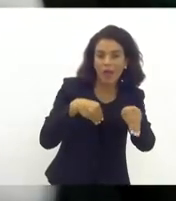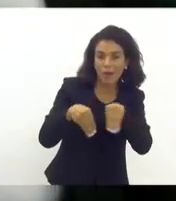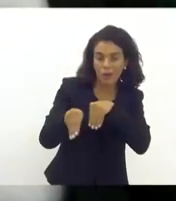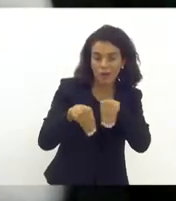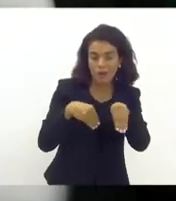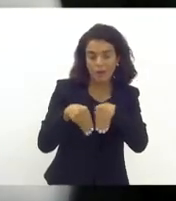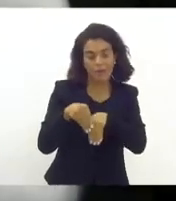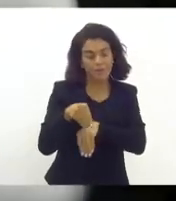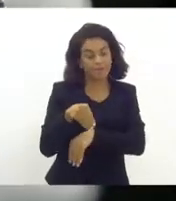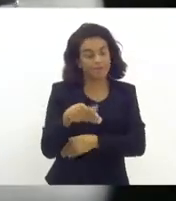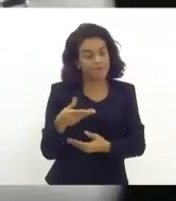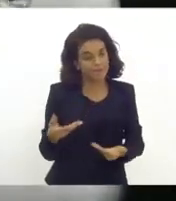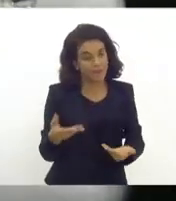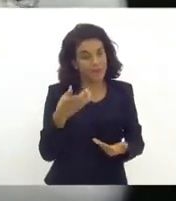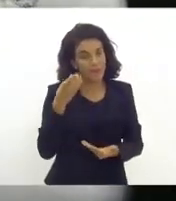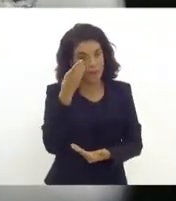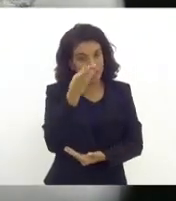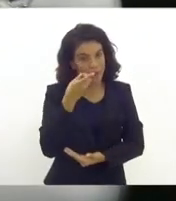não deputada